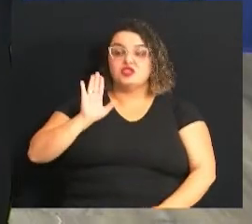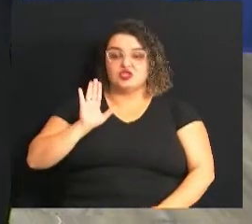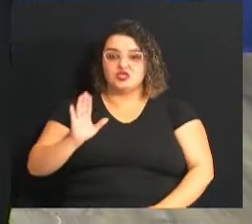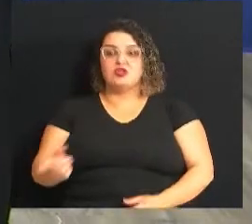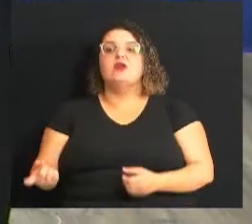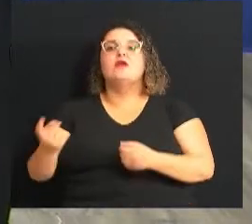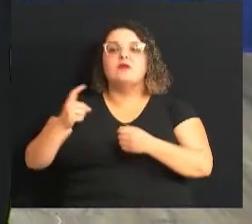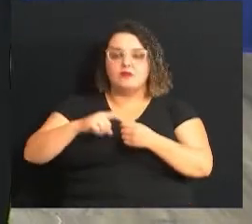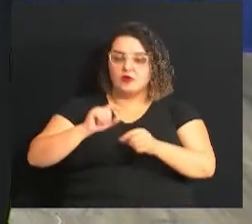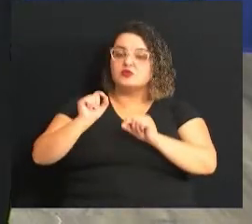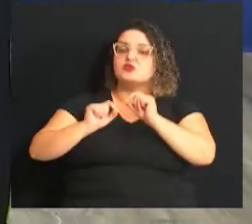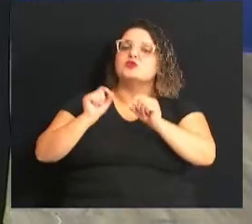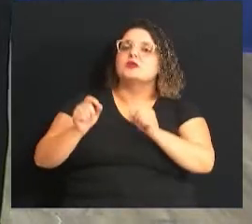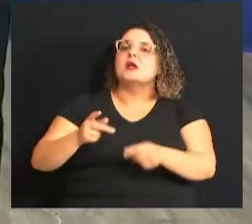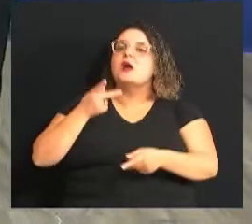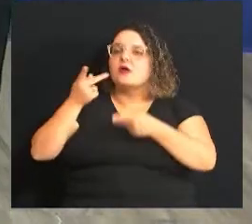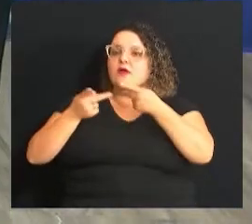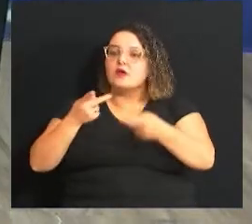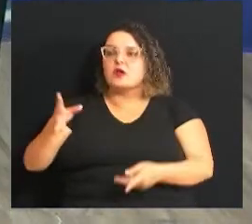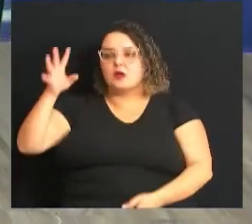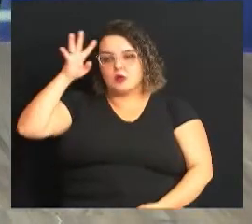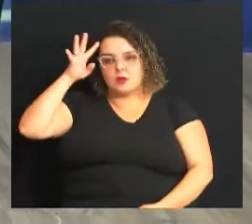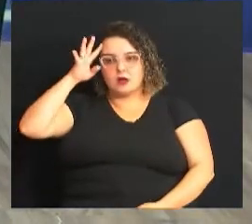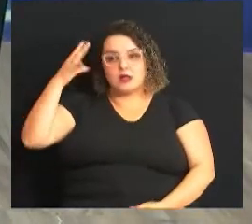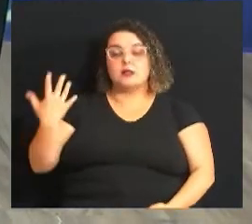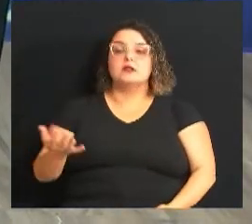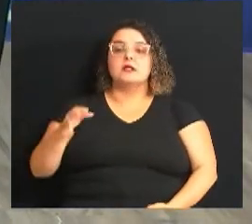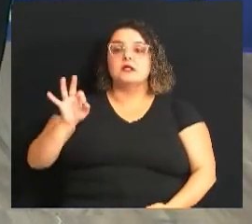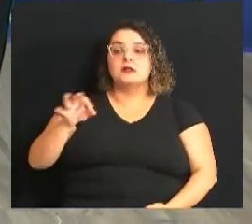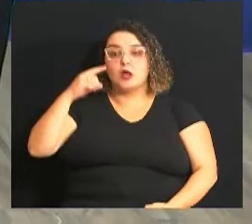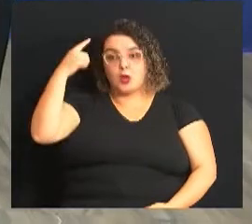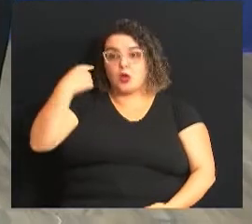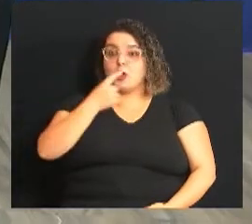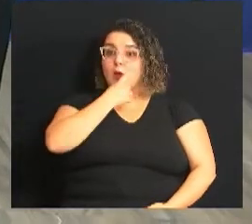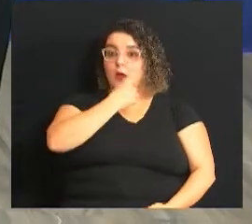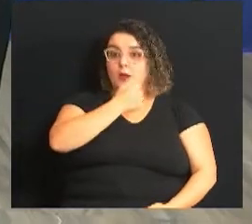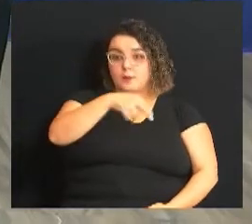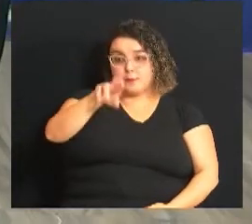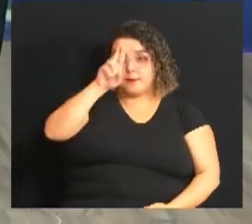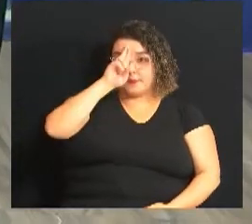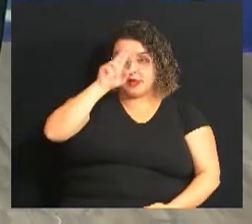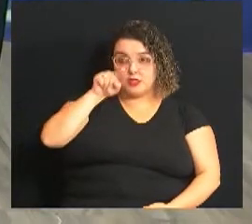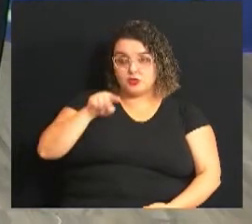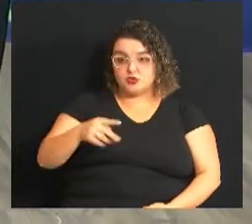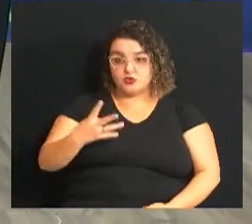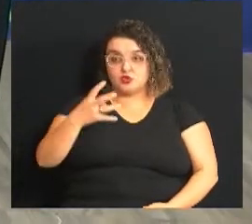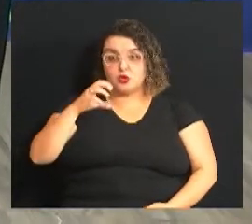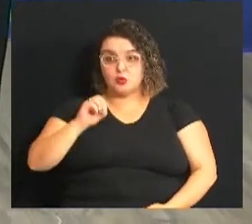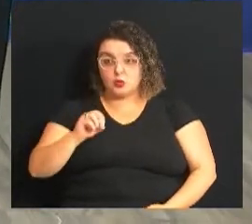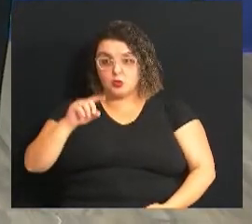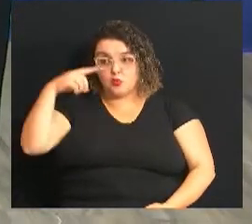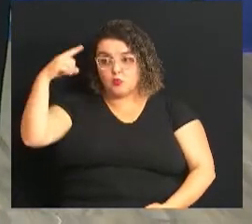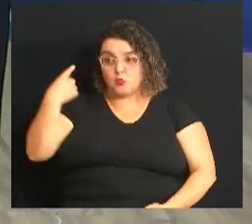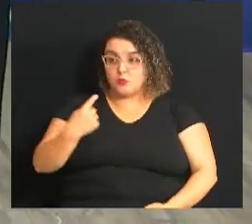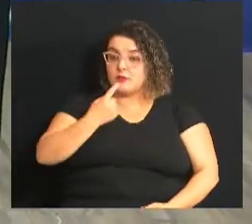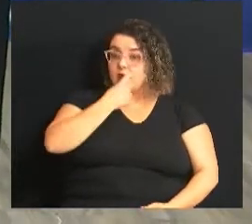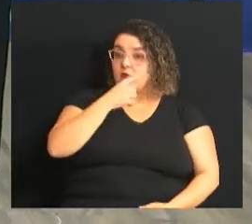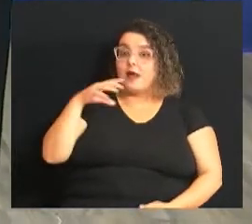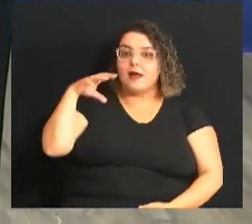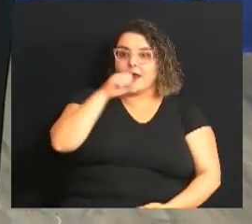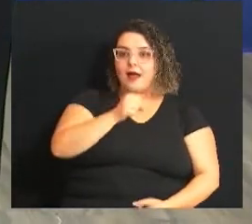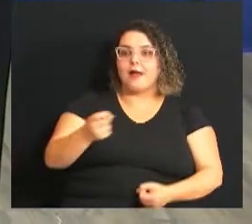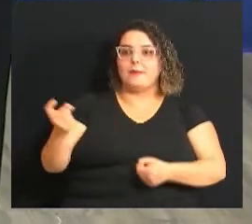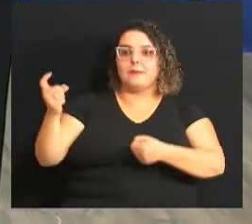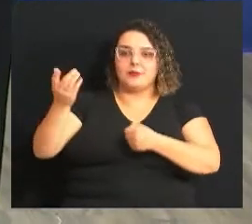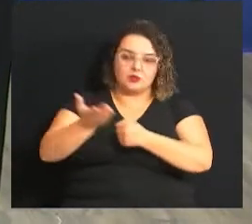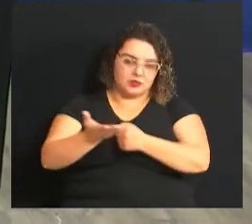repercute o que aconteceu nesta quarta-feira. Tá certo, então, Mirna Abreu, 12:40. Mina, eu vou fazer um rápido intervalo e na volta